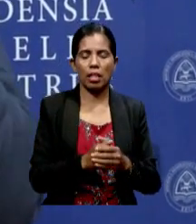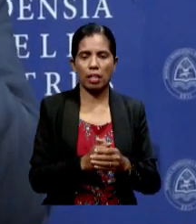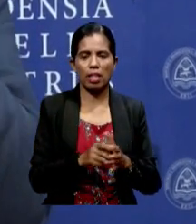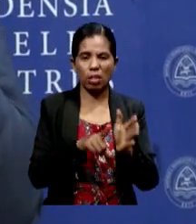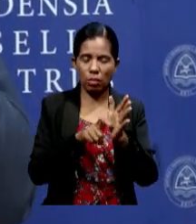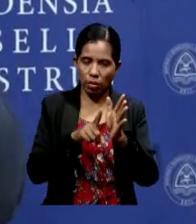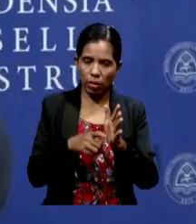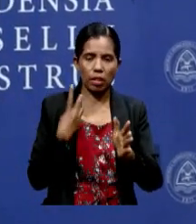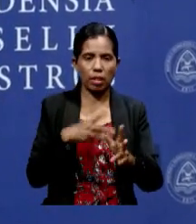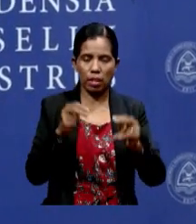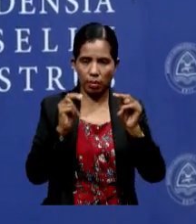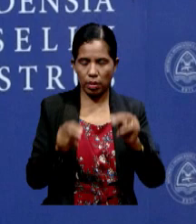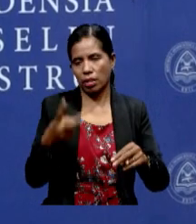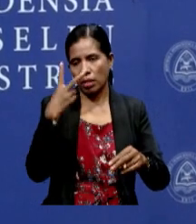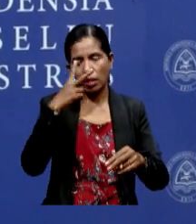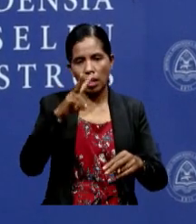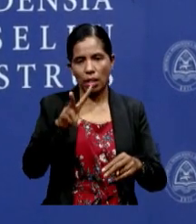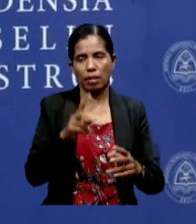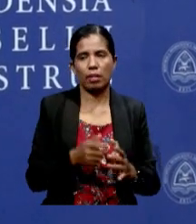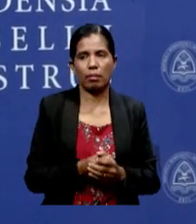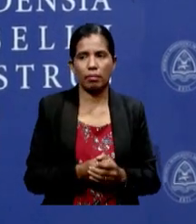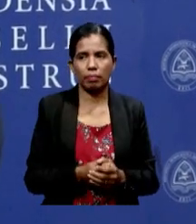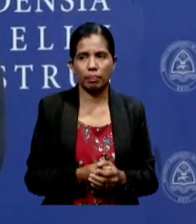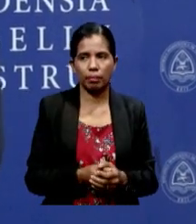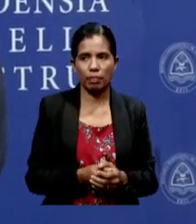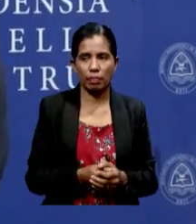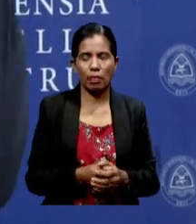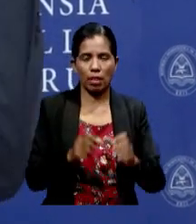tersei precisa a rol de